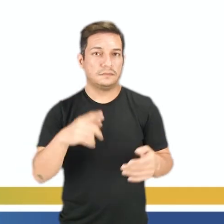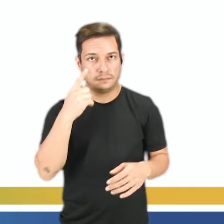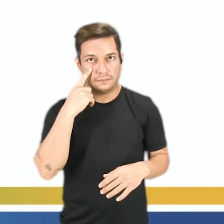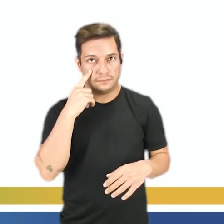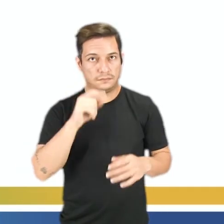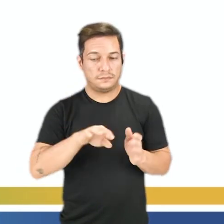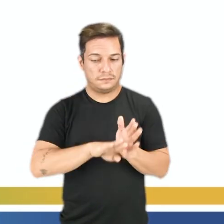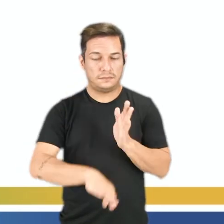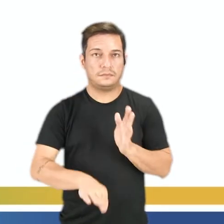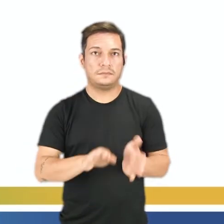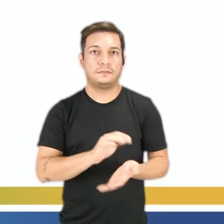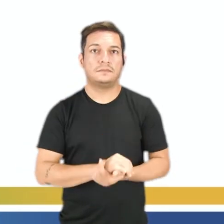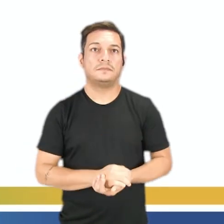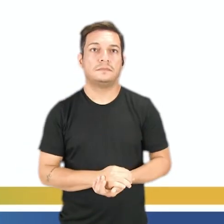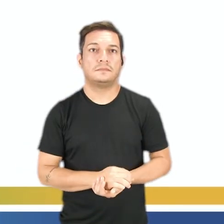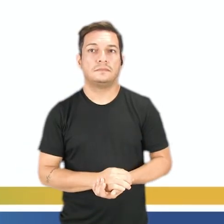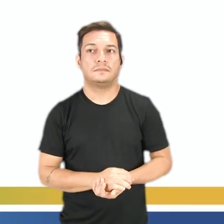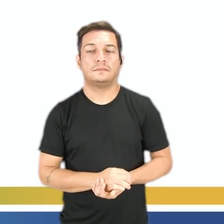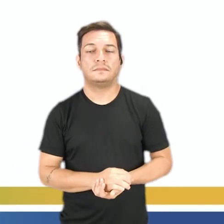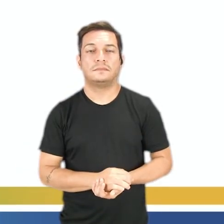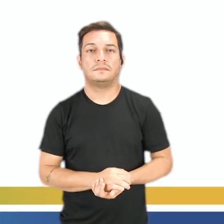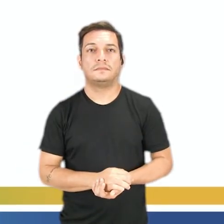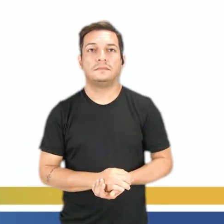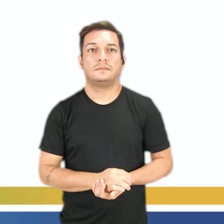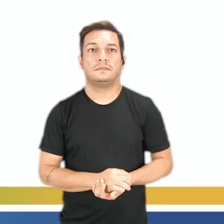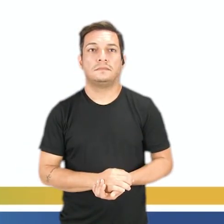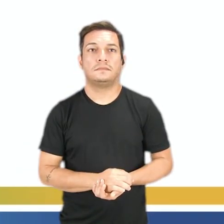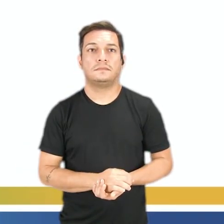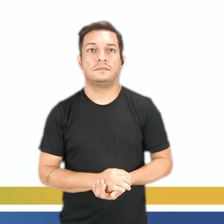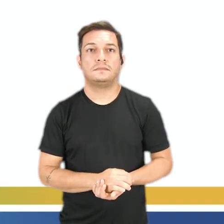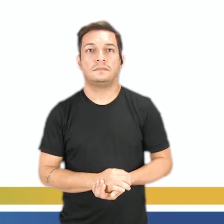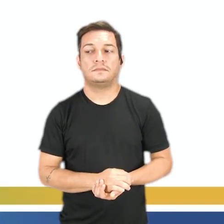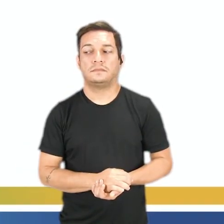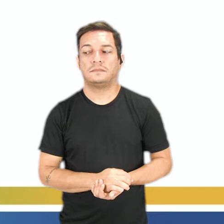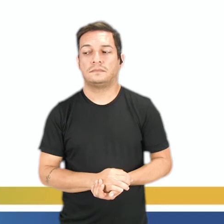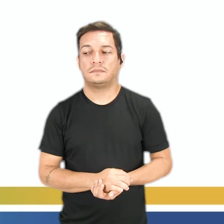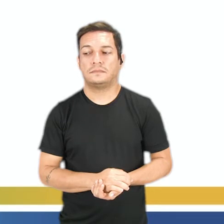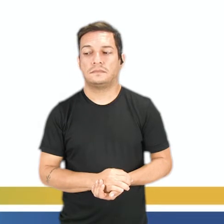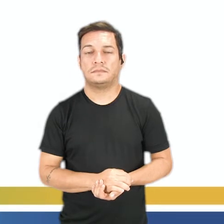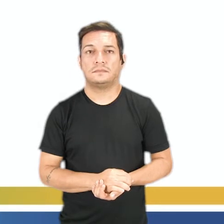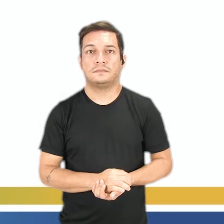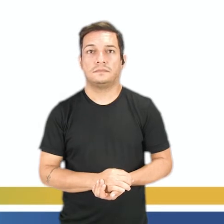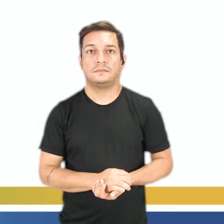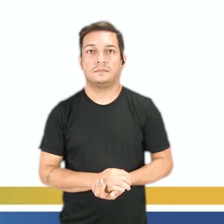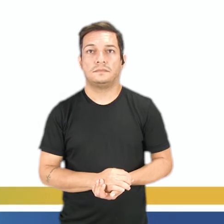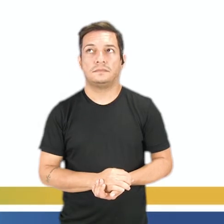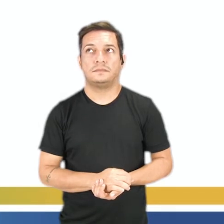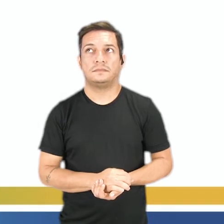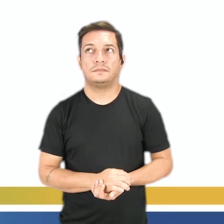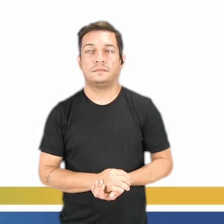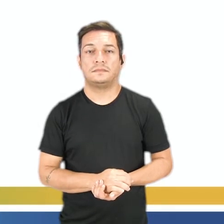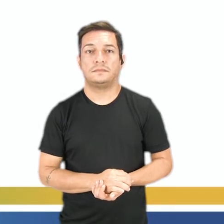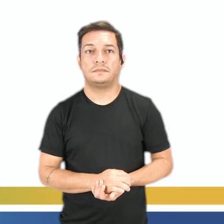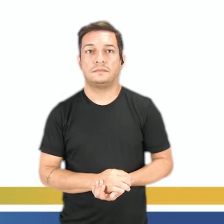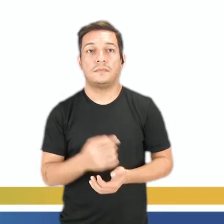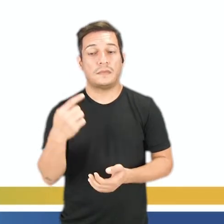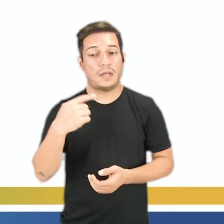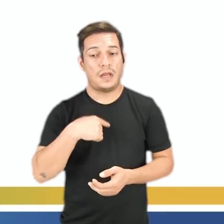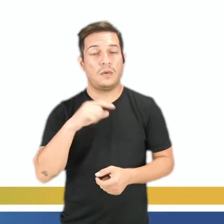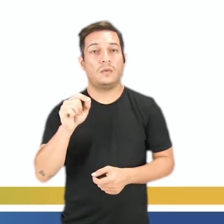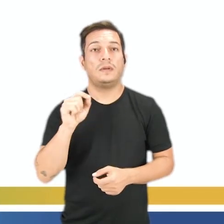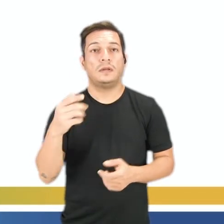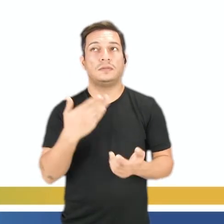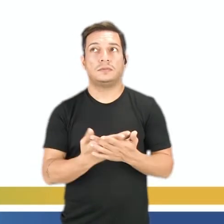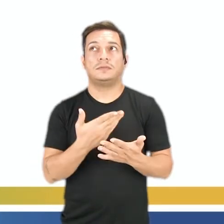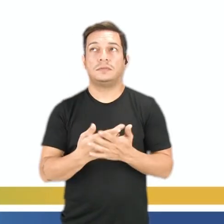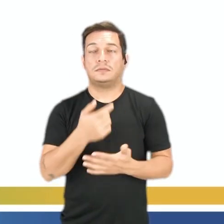só para a gente descartar. Por que nós descartamos a letra E? I was studying English at home yesterday.